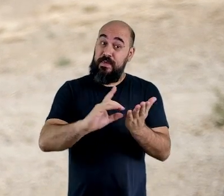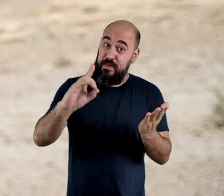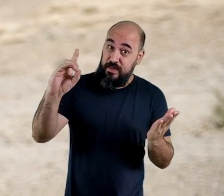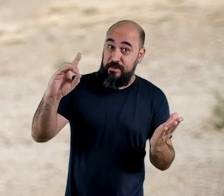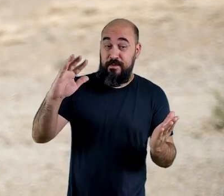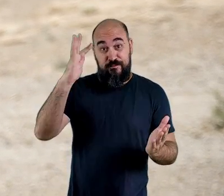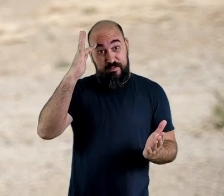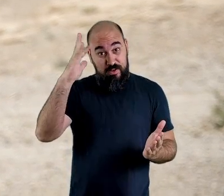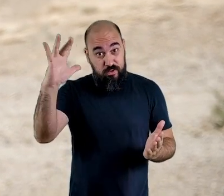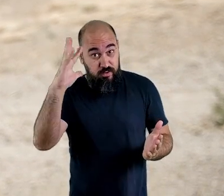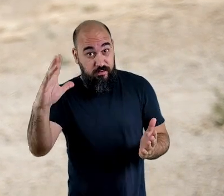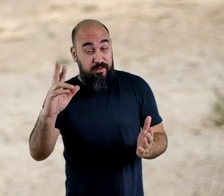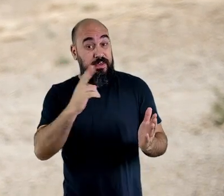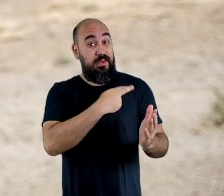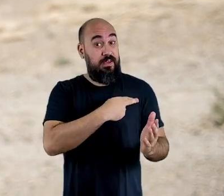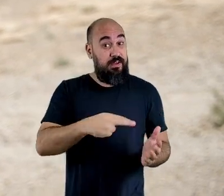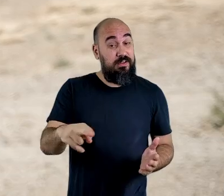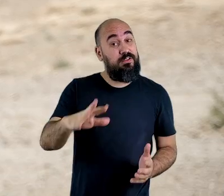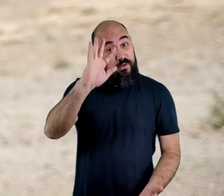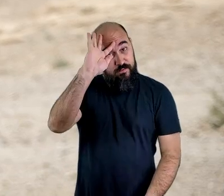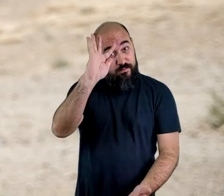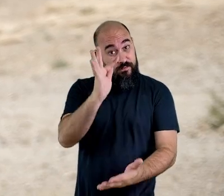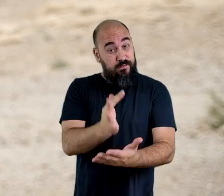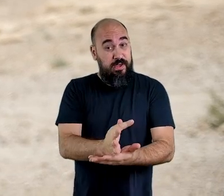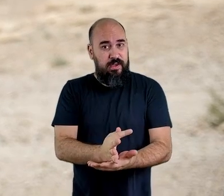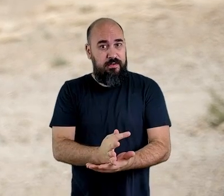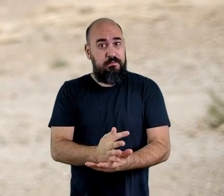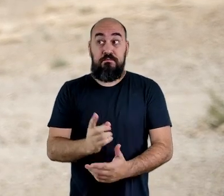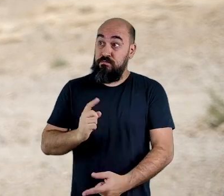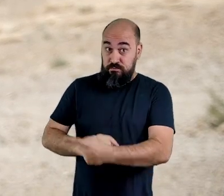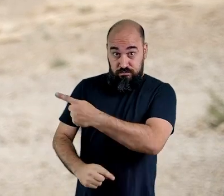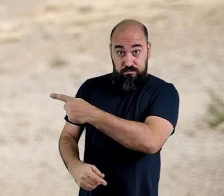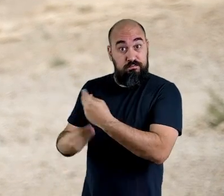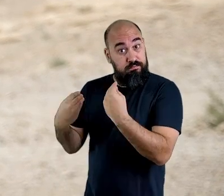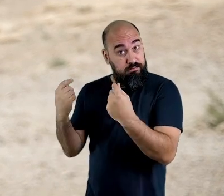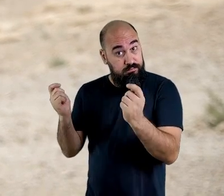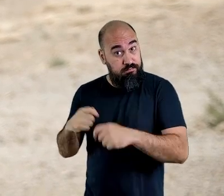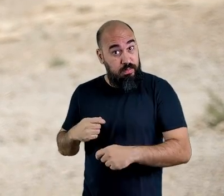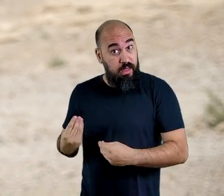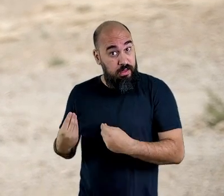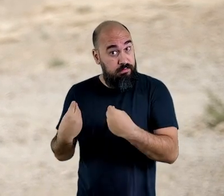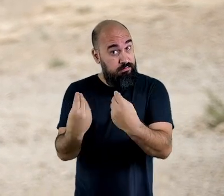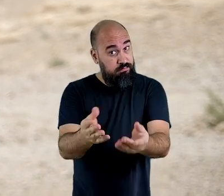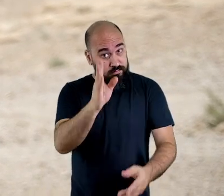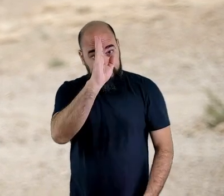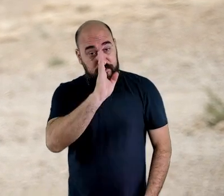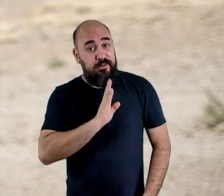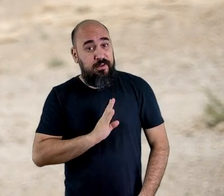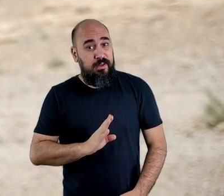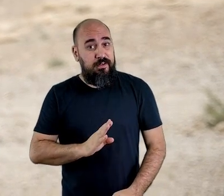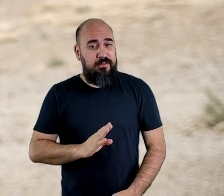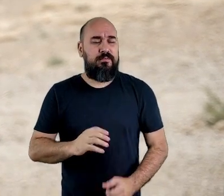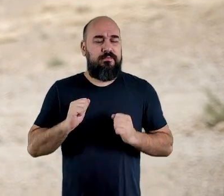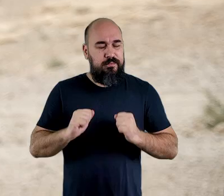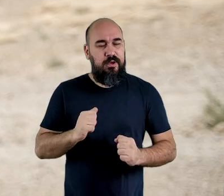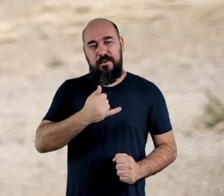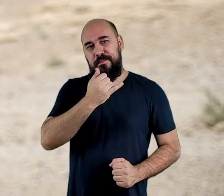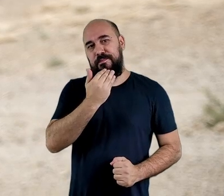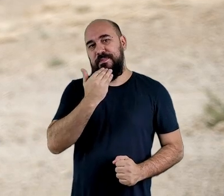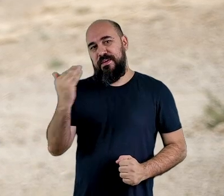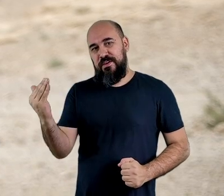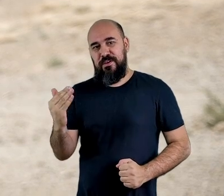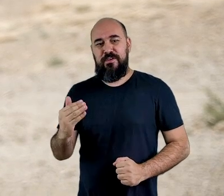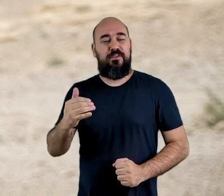filosofia, religião e fé. E este pode ser seu inteiramente grátis. Basta pedir para a gente pelo telefone